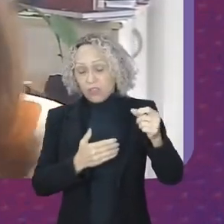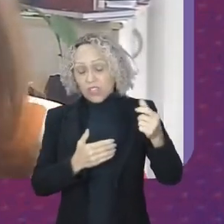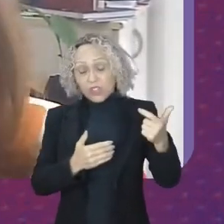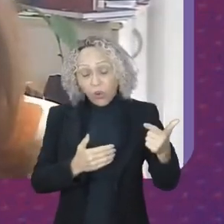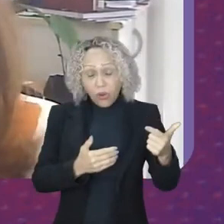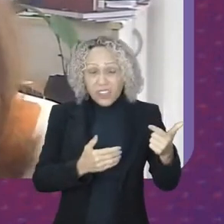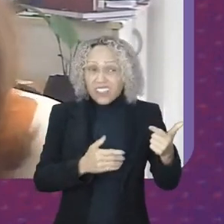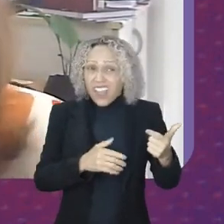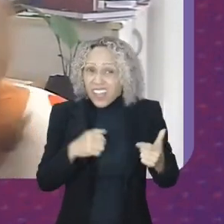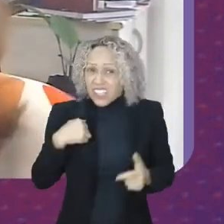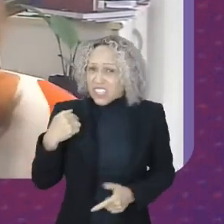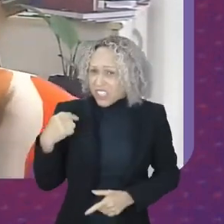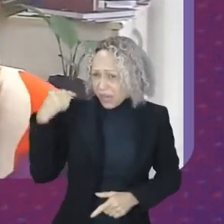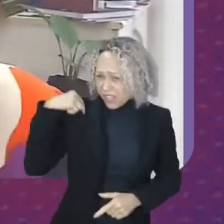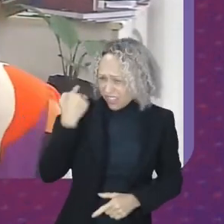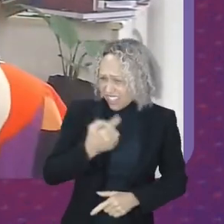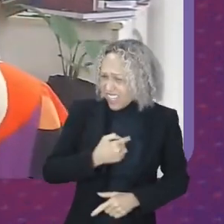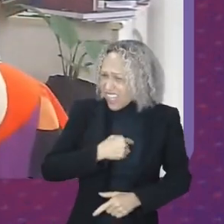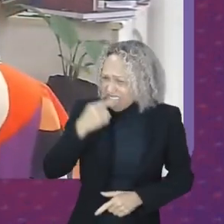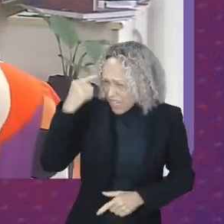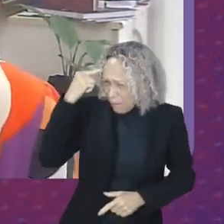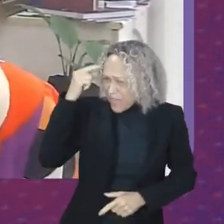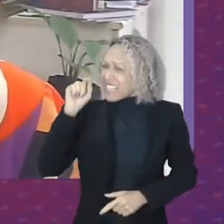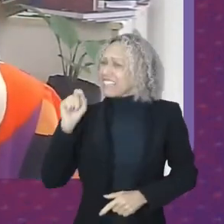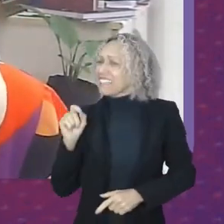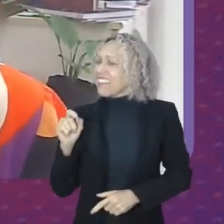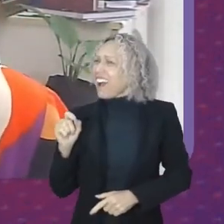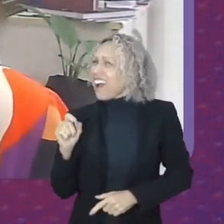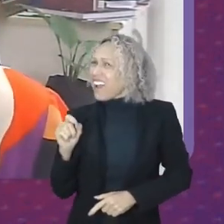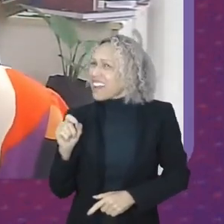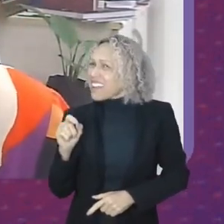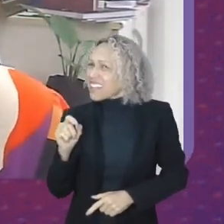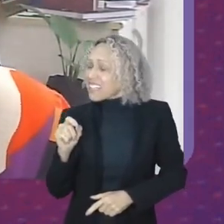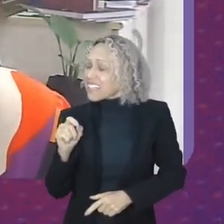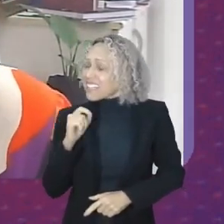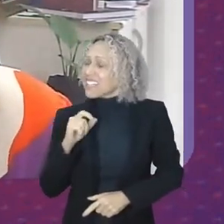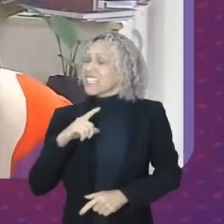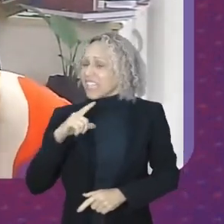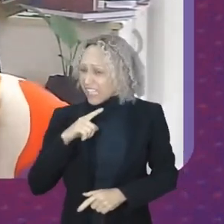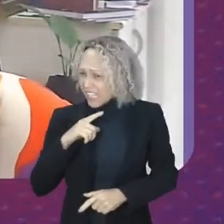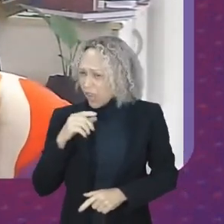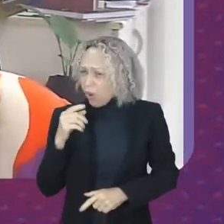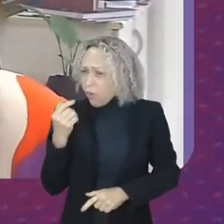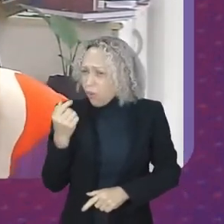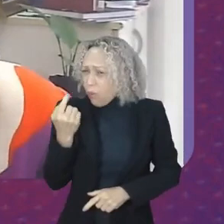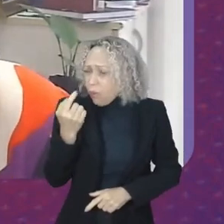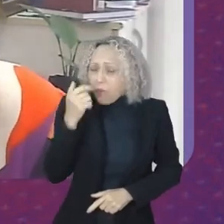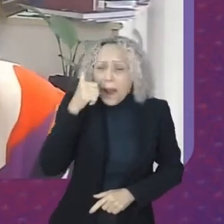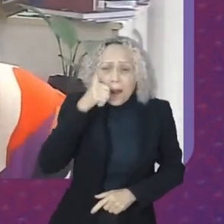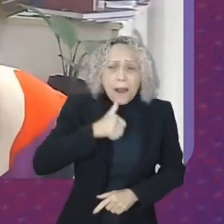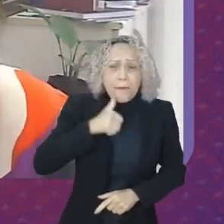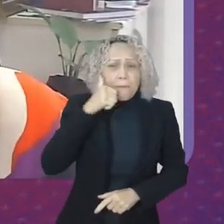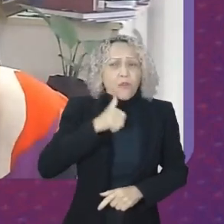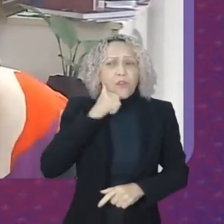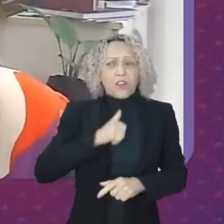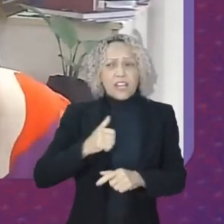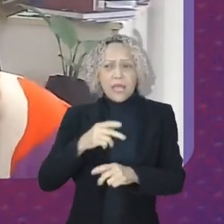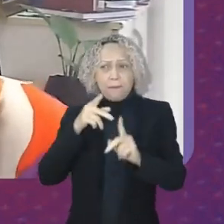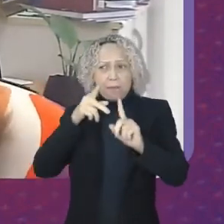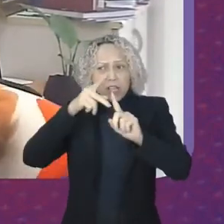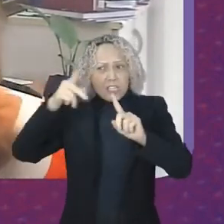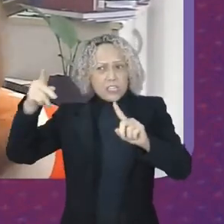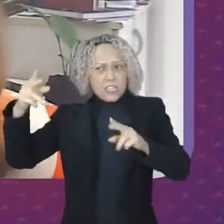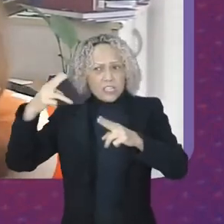Caixa Econômica, por exemplo, né? Como a gente poderia pensar que tantos estados, nós temos na